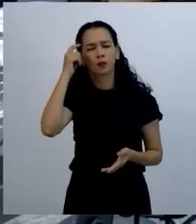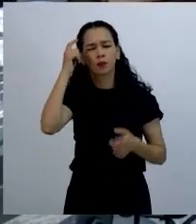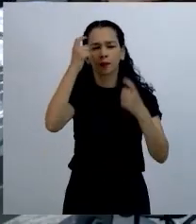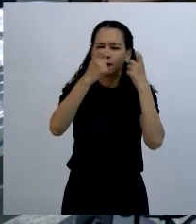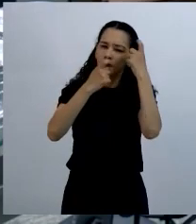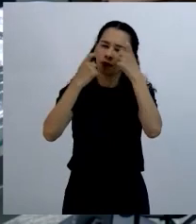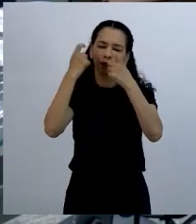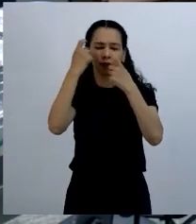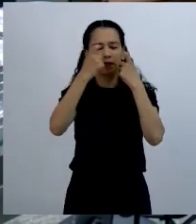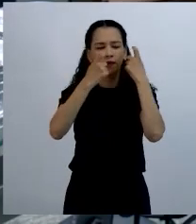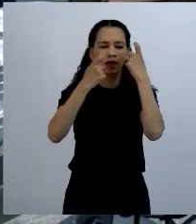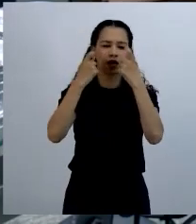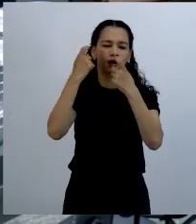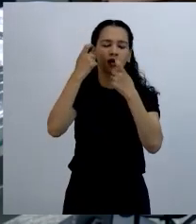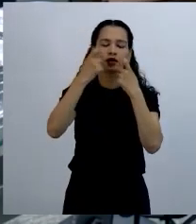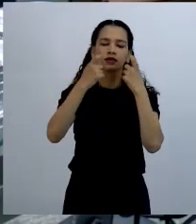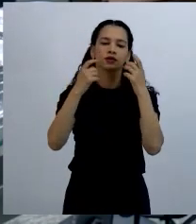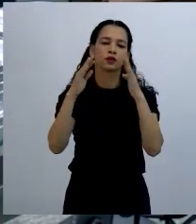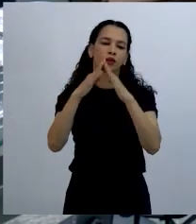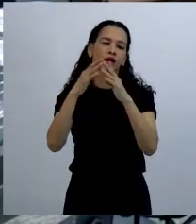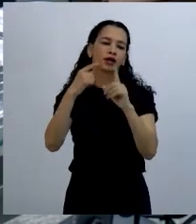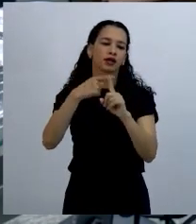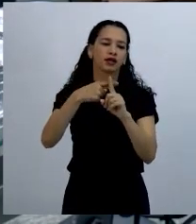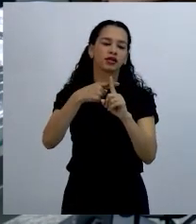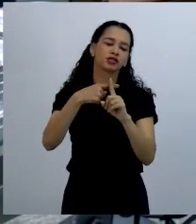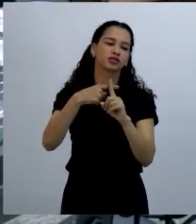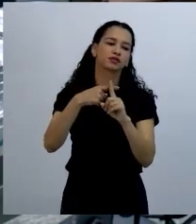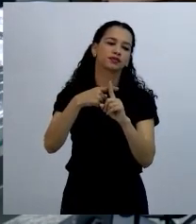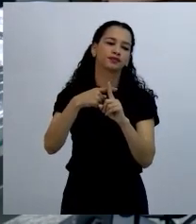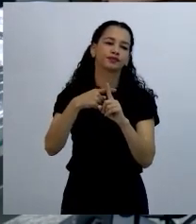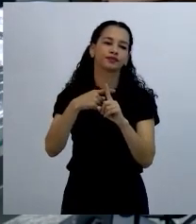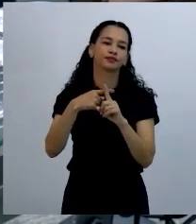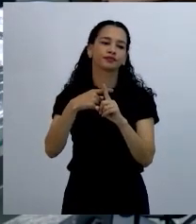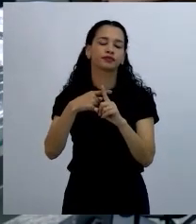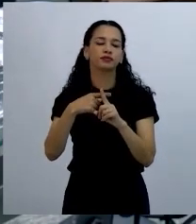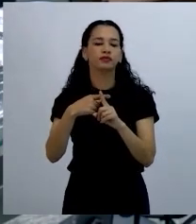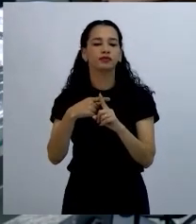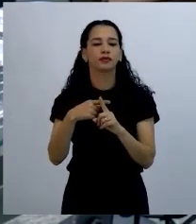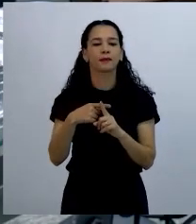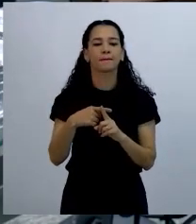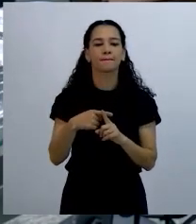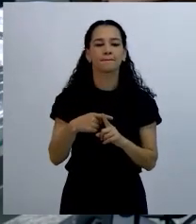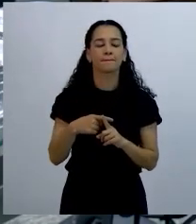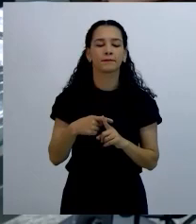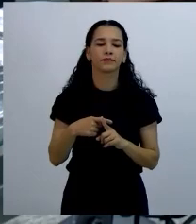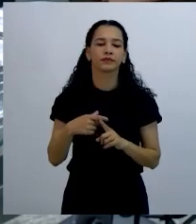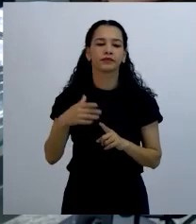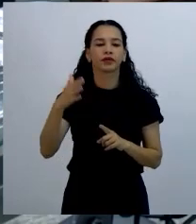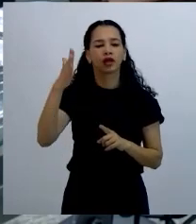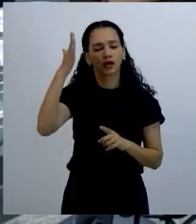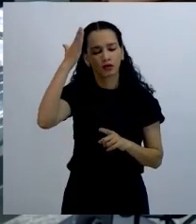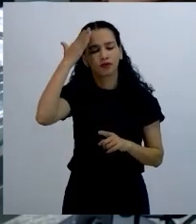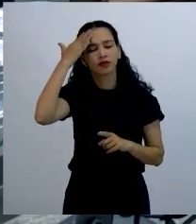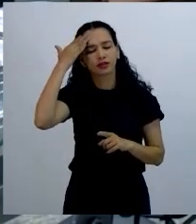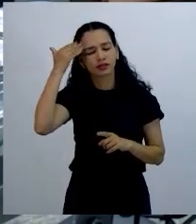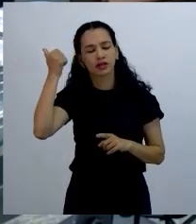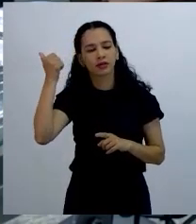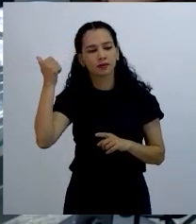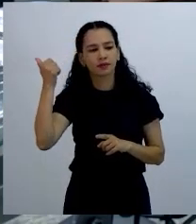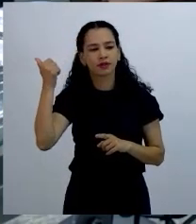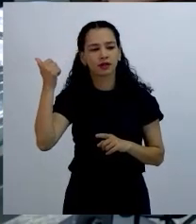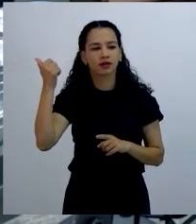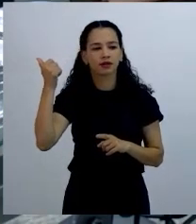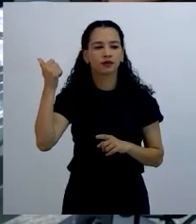sabendo ele está dizendo quer ausente quer presente ele diz fique eu sabendo que vocês permanecem firmes não só